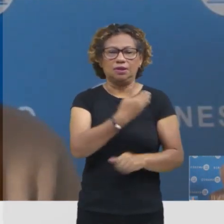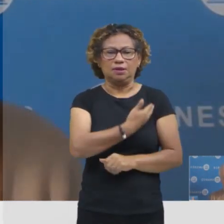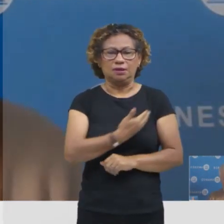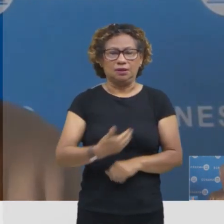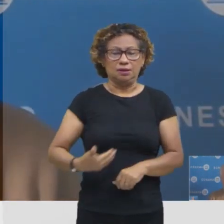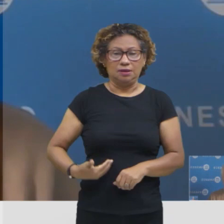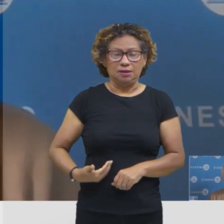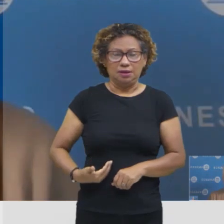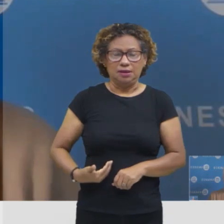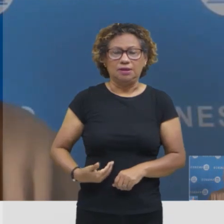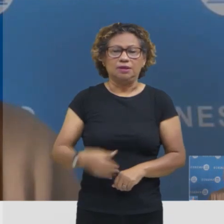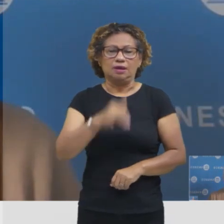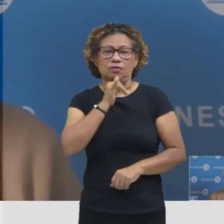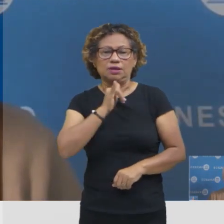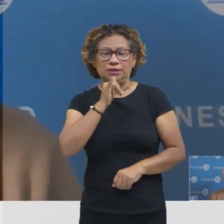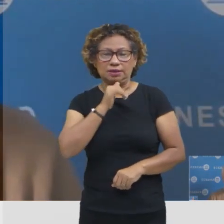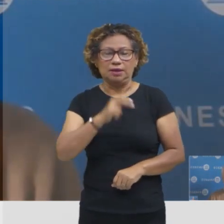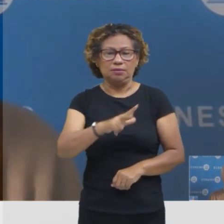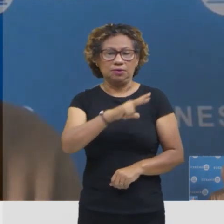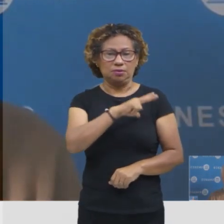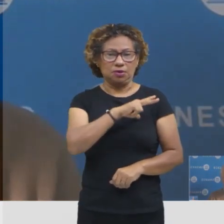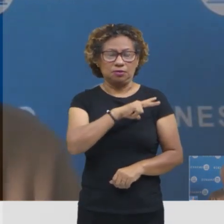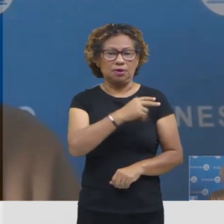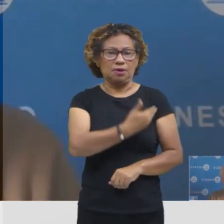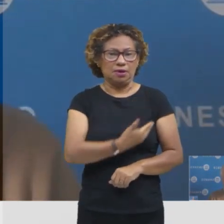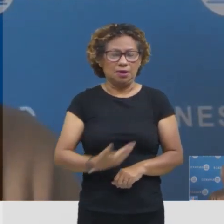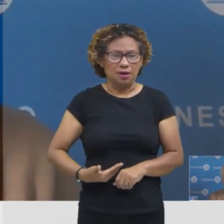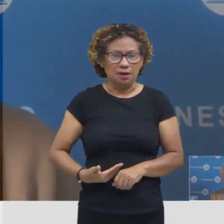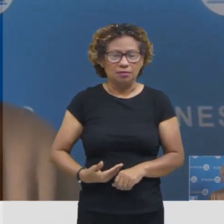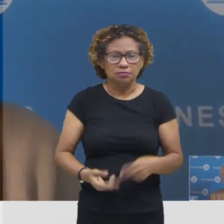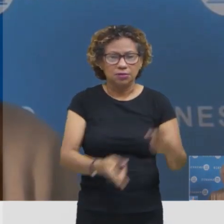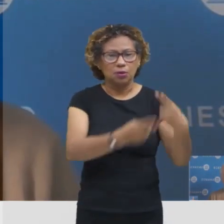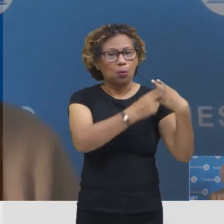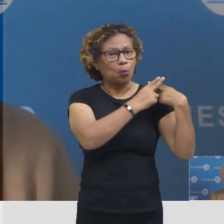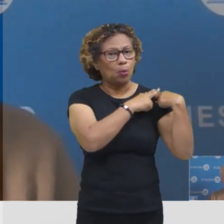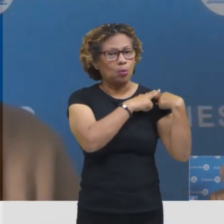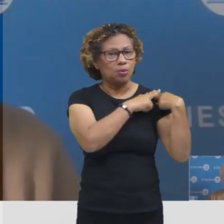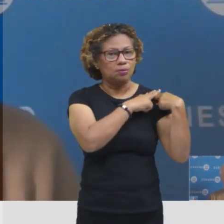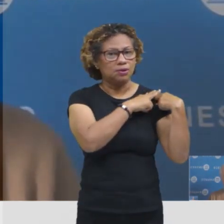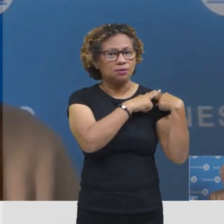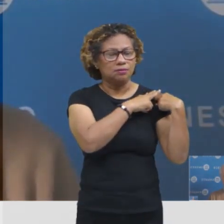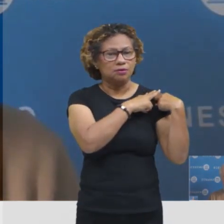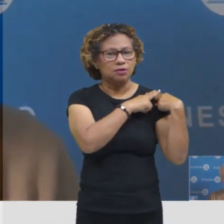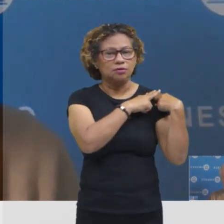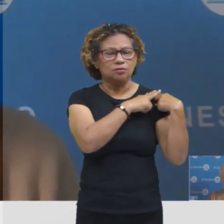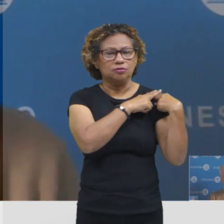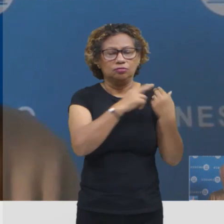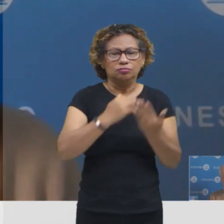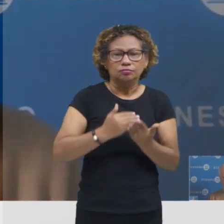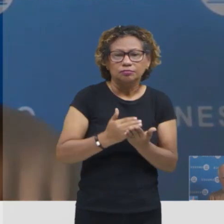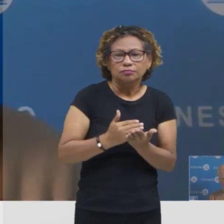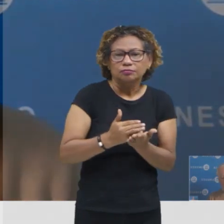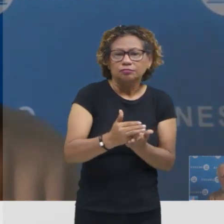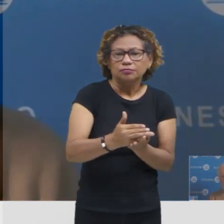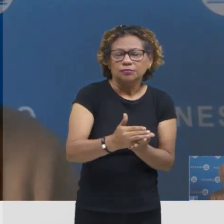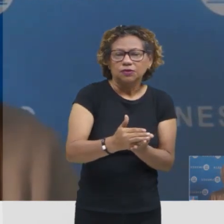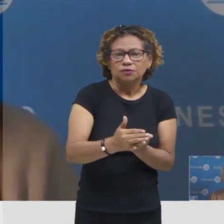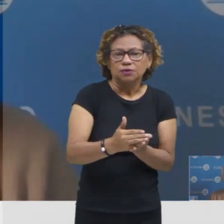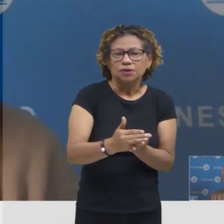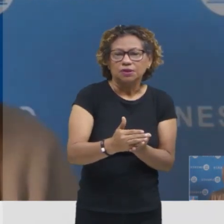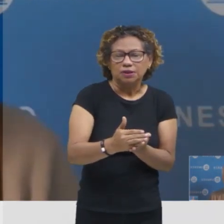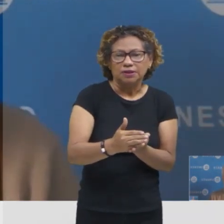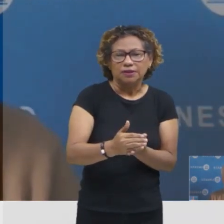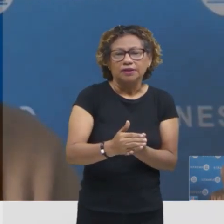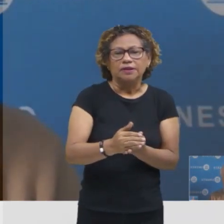português, por exemplo, assumiu o compromisso de, no princípio do próximo ano escolar, que aqui em